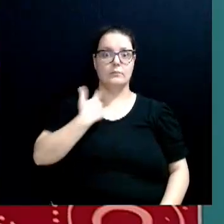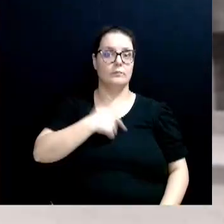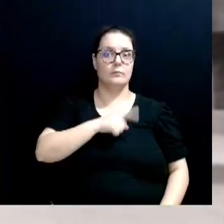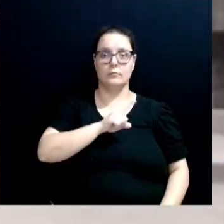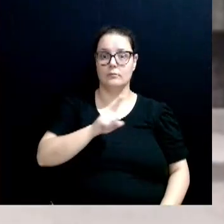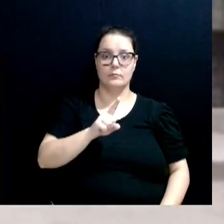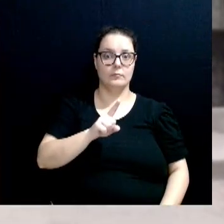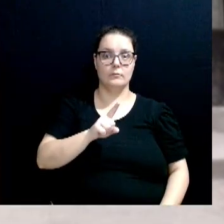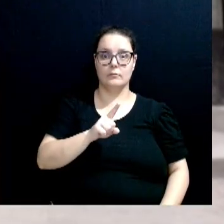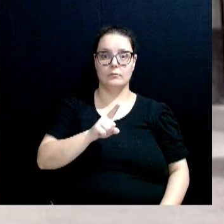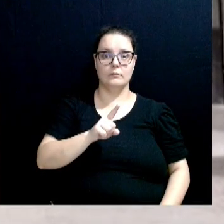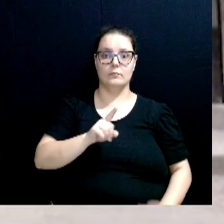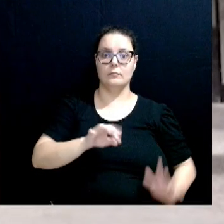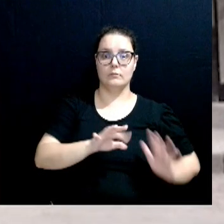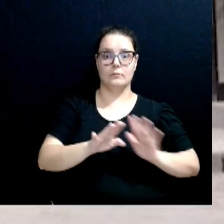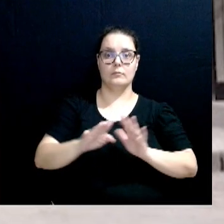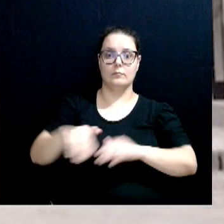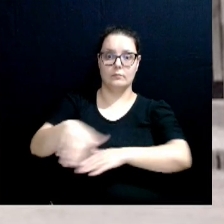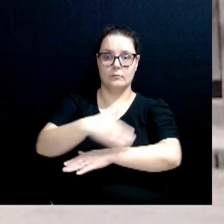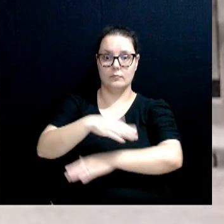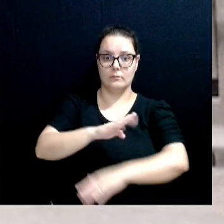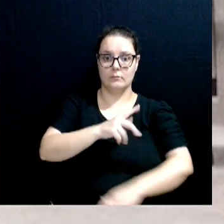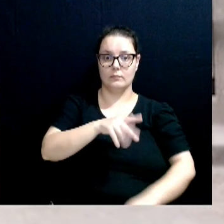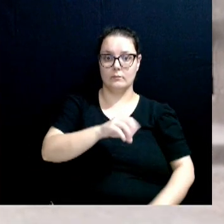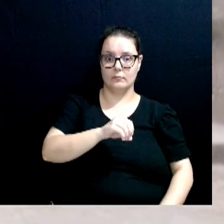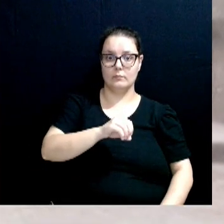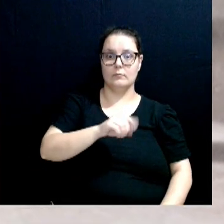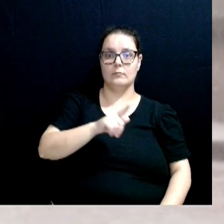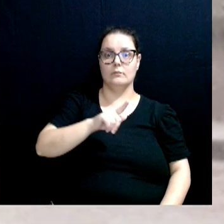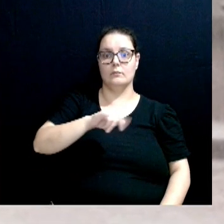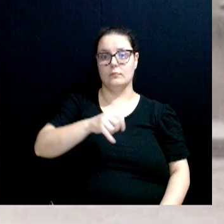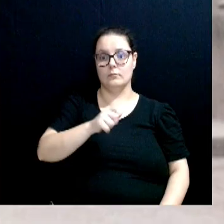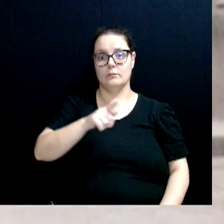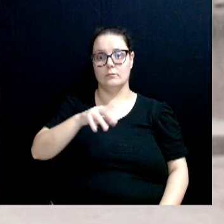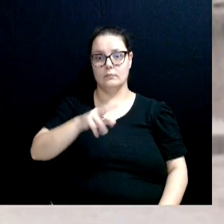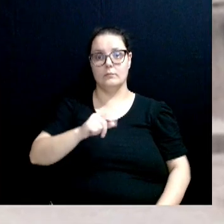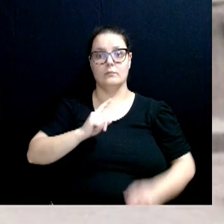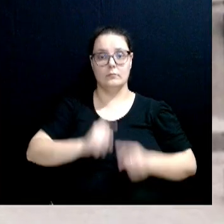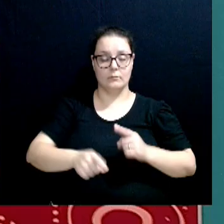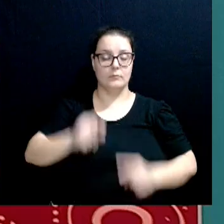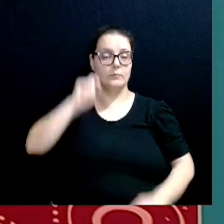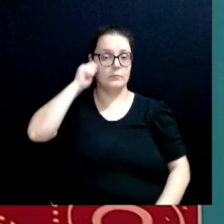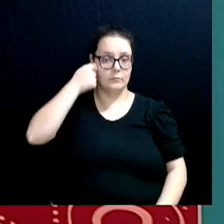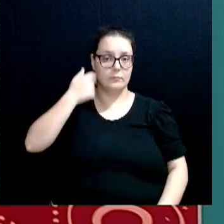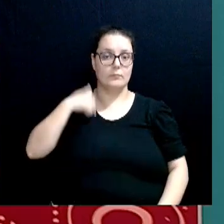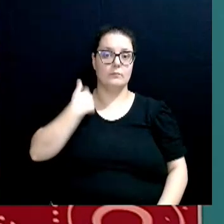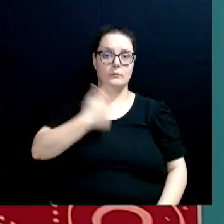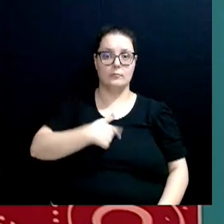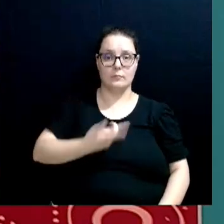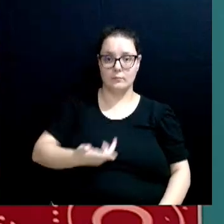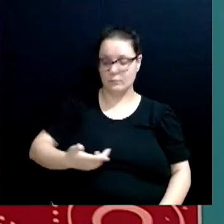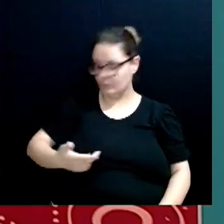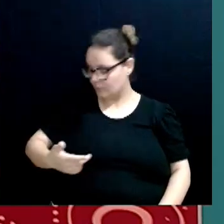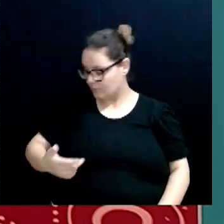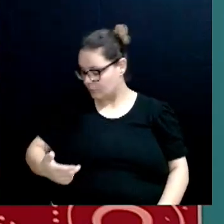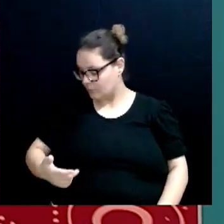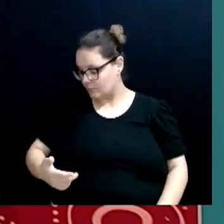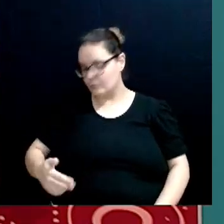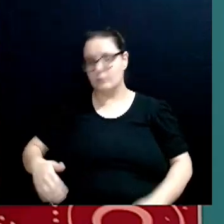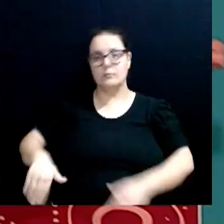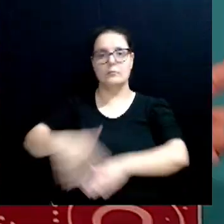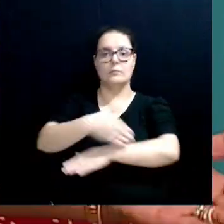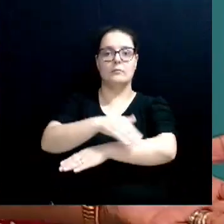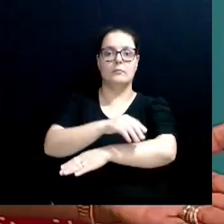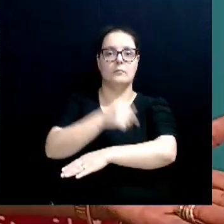da Rua Barão de Jaguara, era proibida para negros, onde nós descíamos a Rua Irmã Serafina, apenas